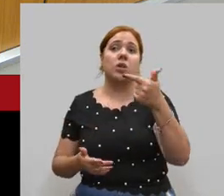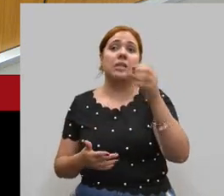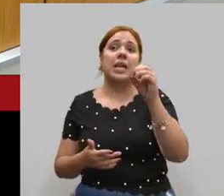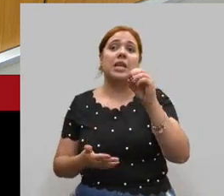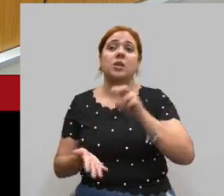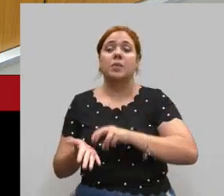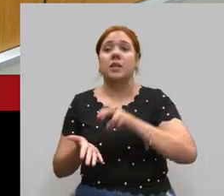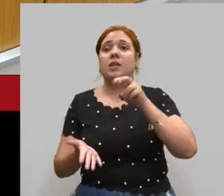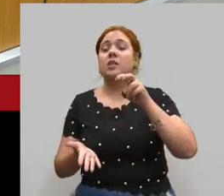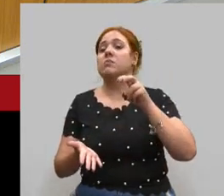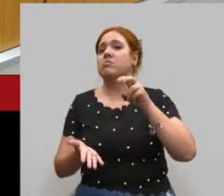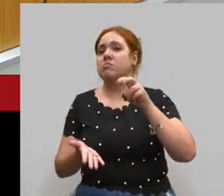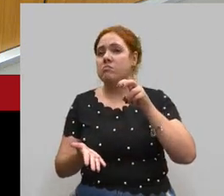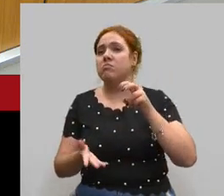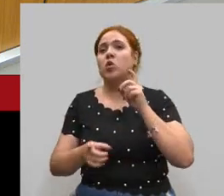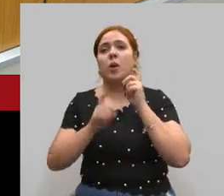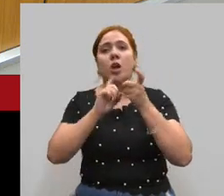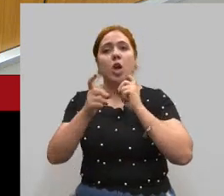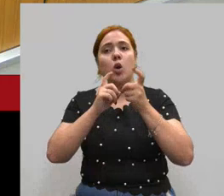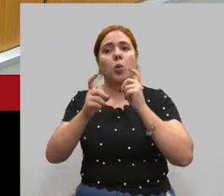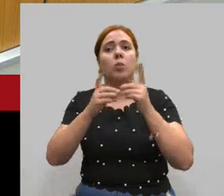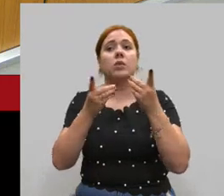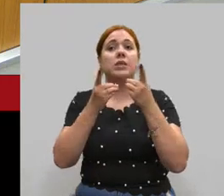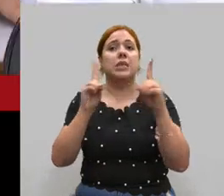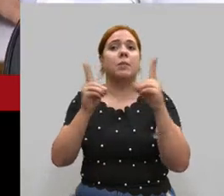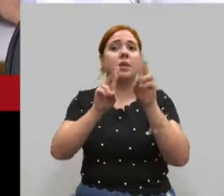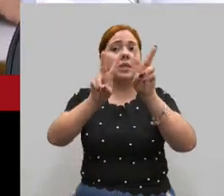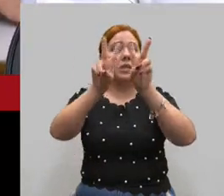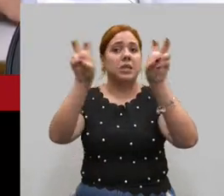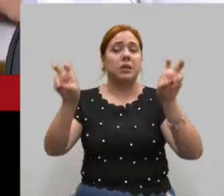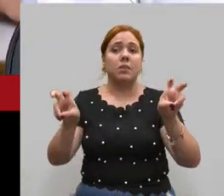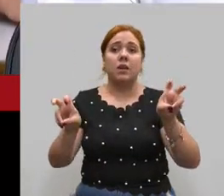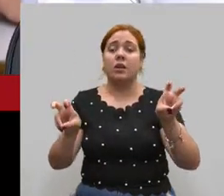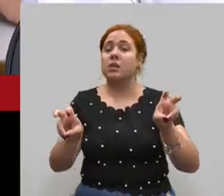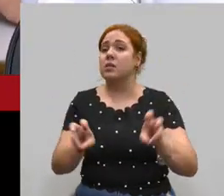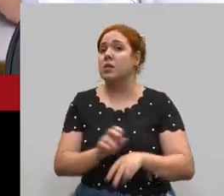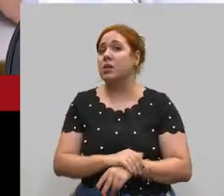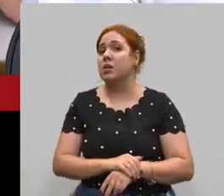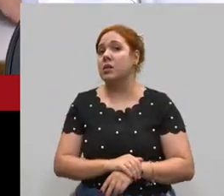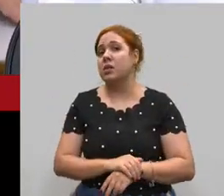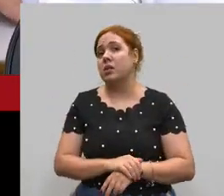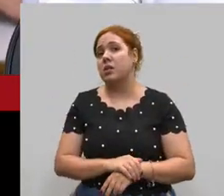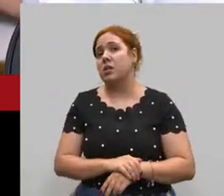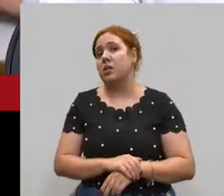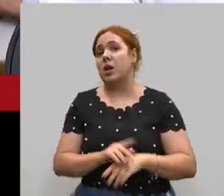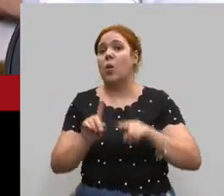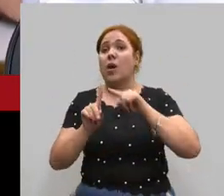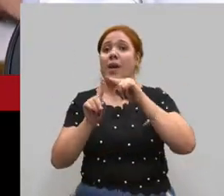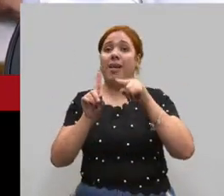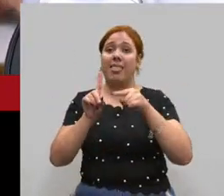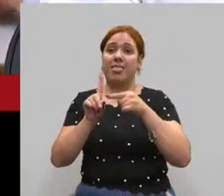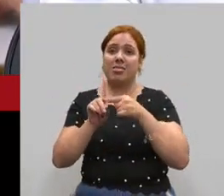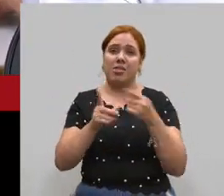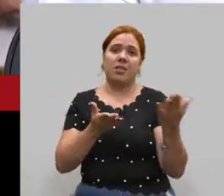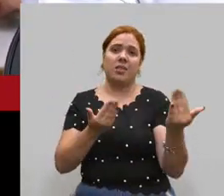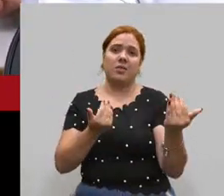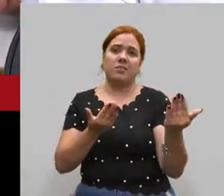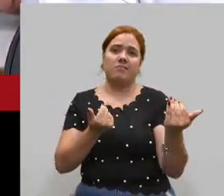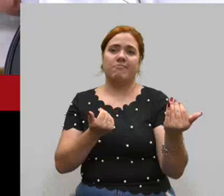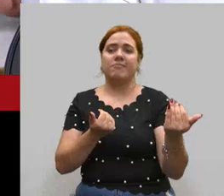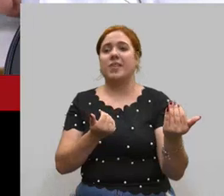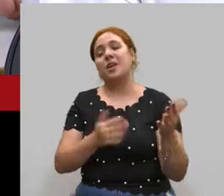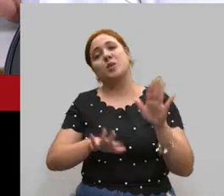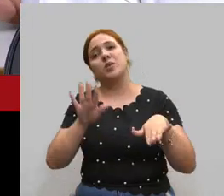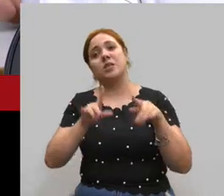horas uma audiência que Visa debater aqui um tema que também é muito importante que é a gravidez precoce uma gravidez indesejada por